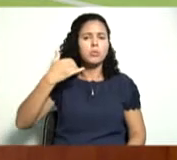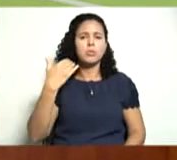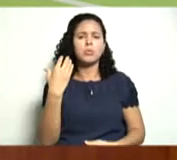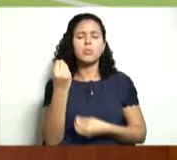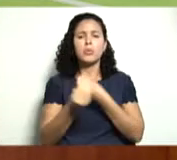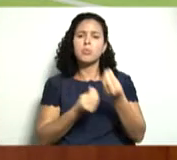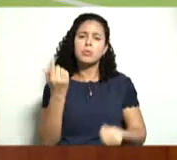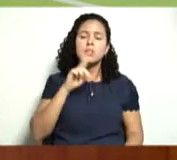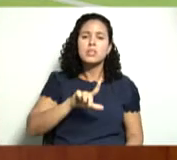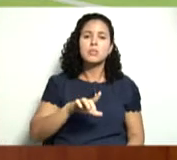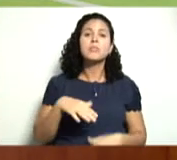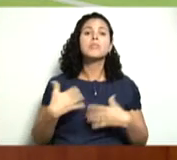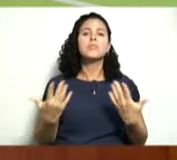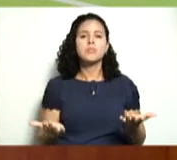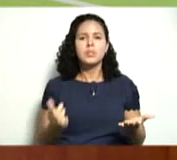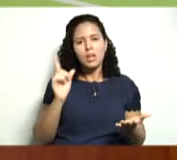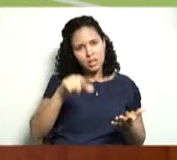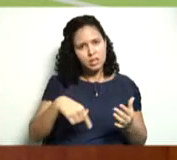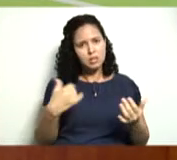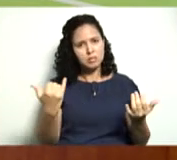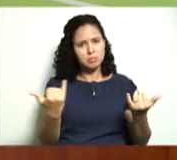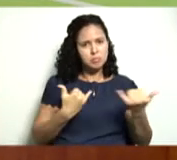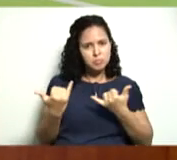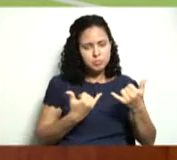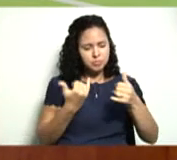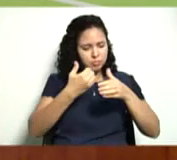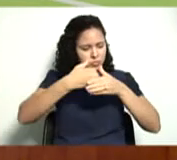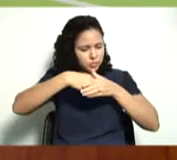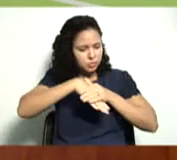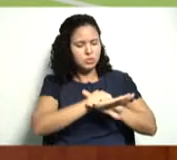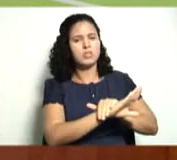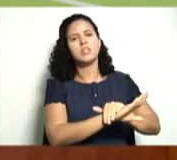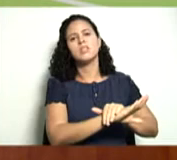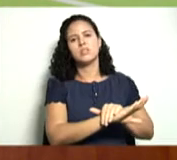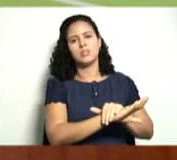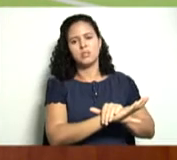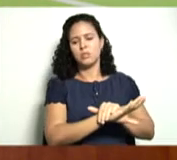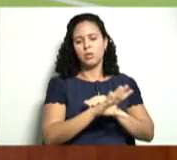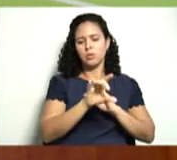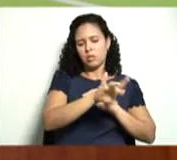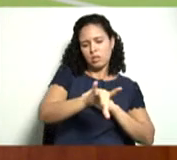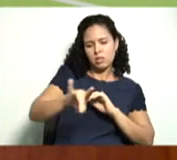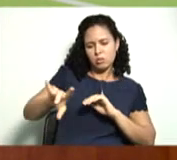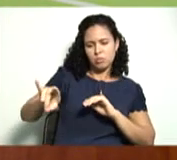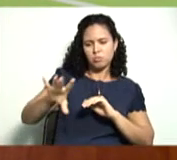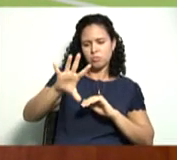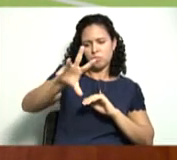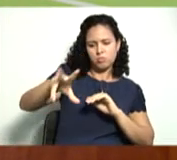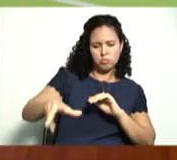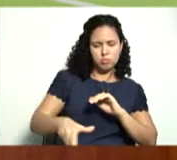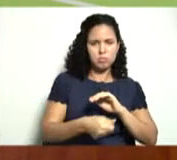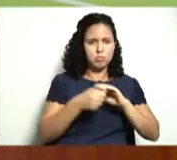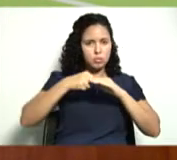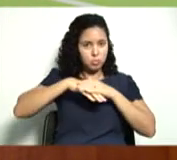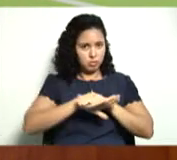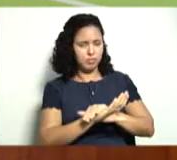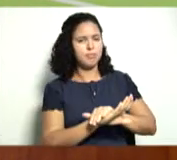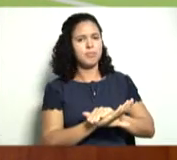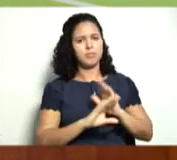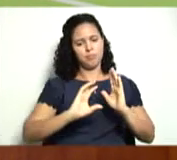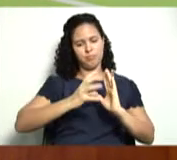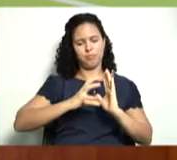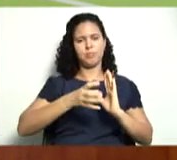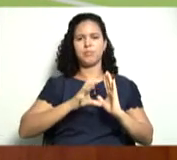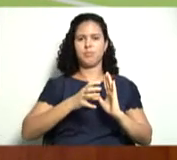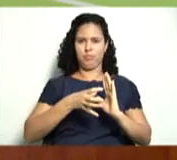ter através de informações armazenadas e essas a essas informações elas devem estar mais armazenadas em um banco de dados na isso é um exemplo de